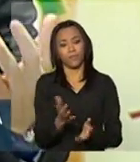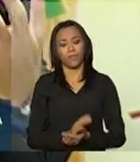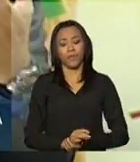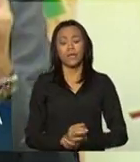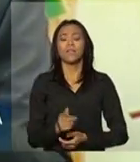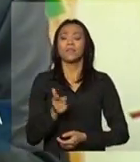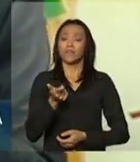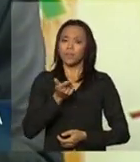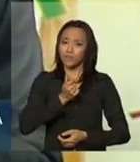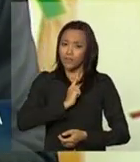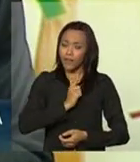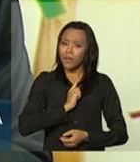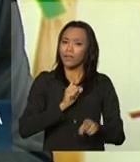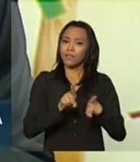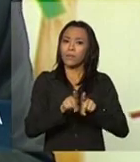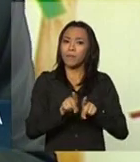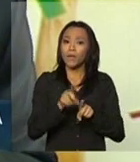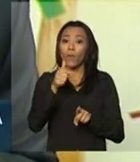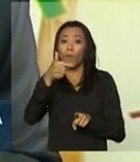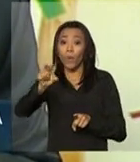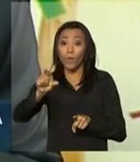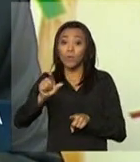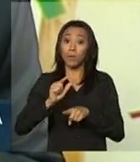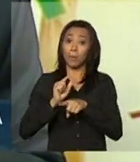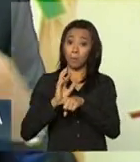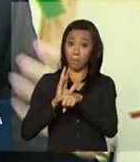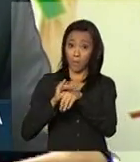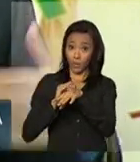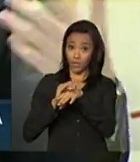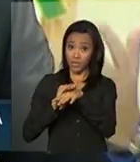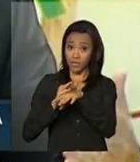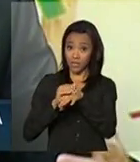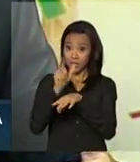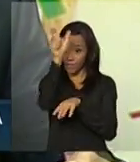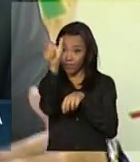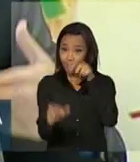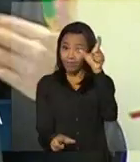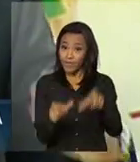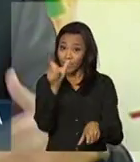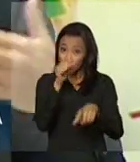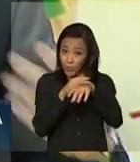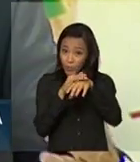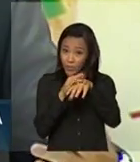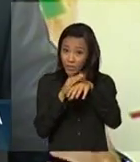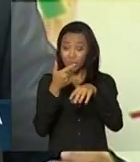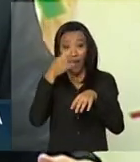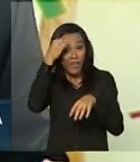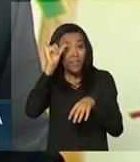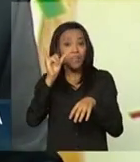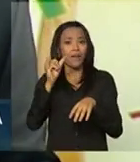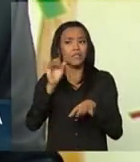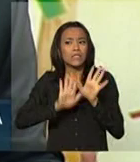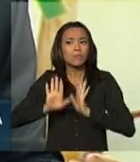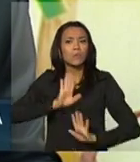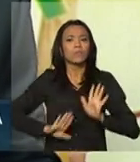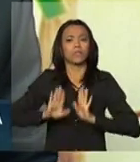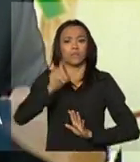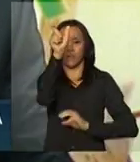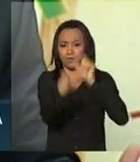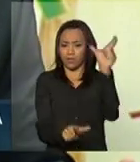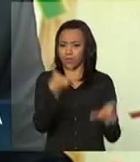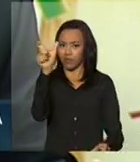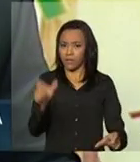há uma dimensão também de proteção individual, de chamar os usuários, chamar os brasileiros e brasileiras, tá certo? Para